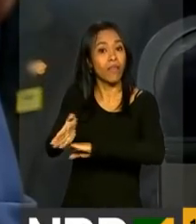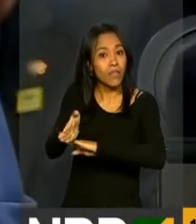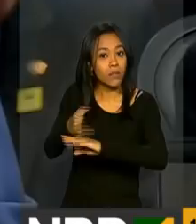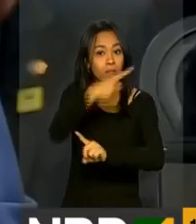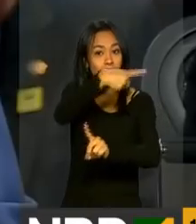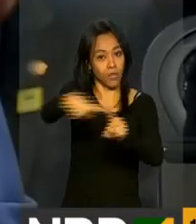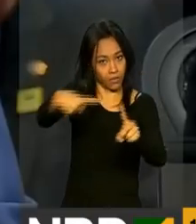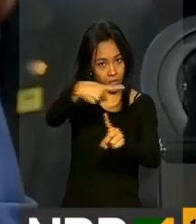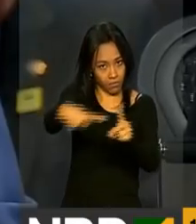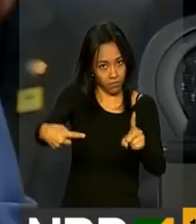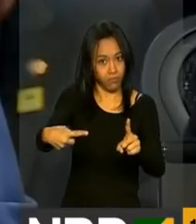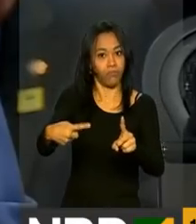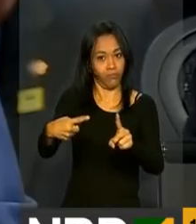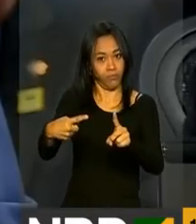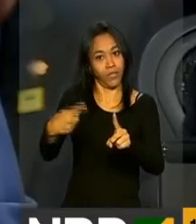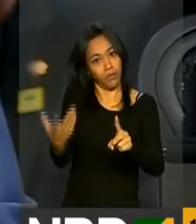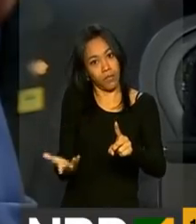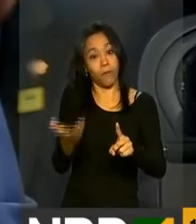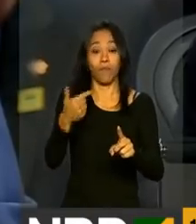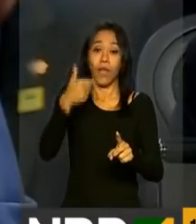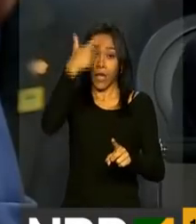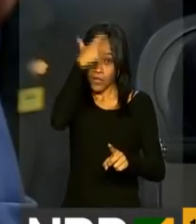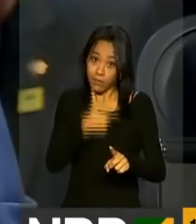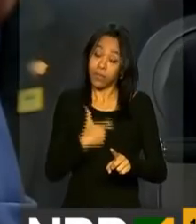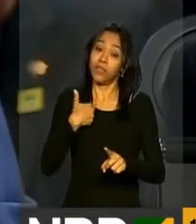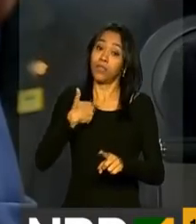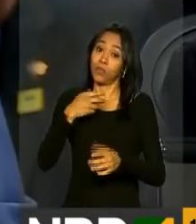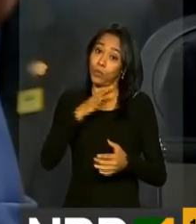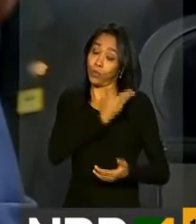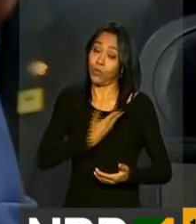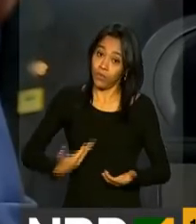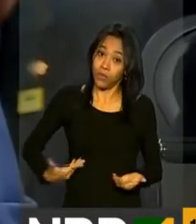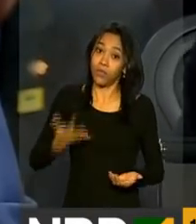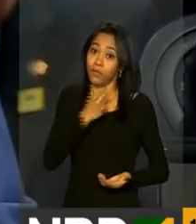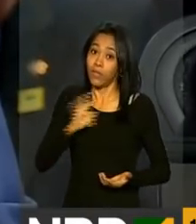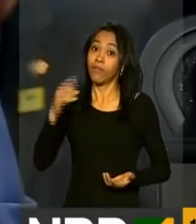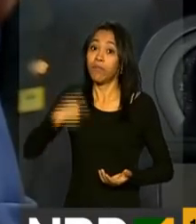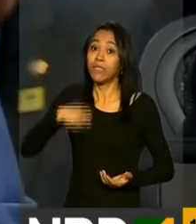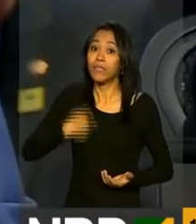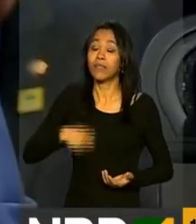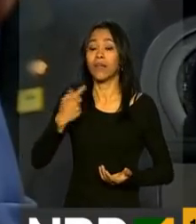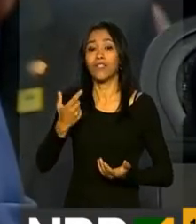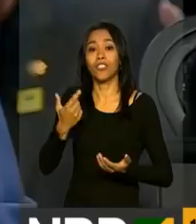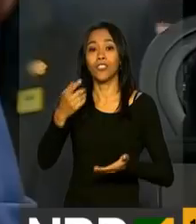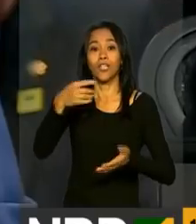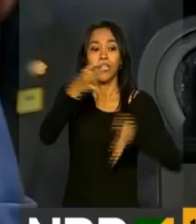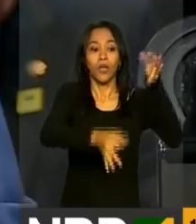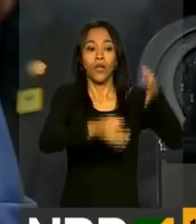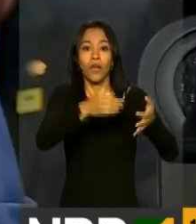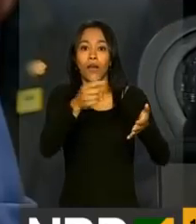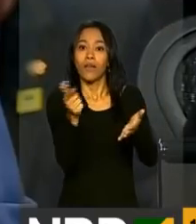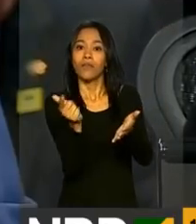repito o interventor vai precisar de medidas judiciais prontas imediatas para tomar certas e determinadas